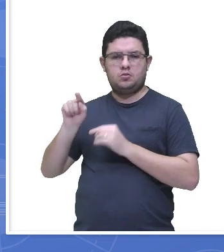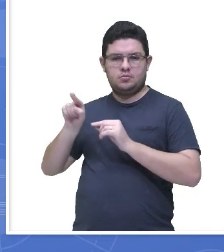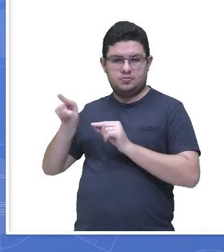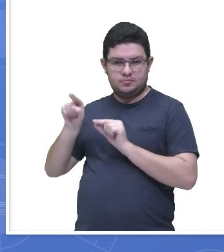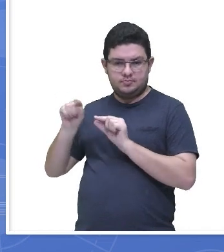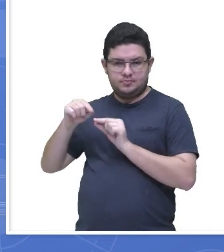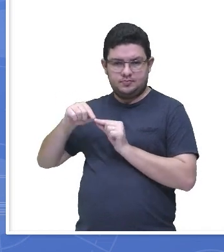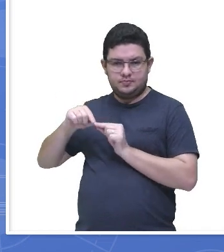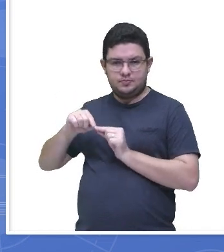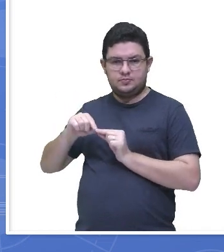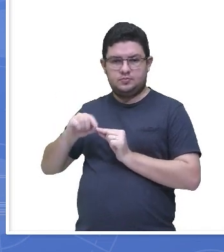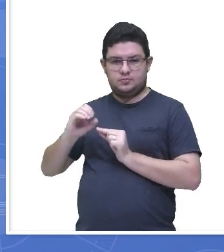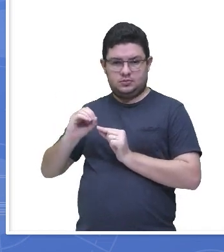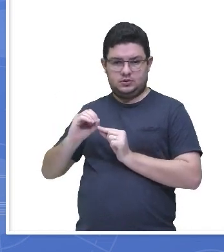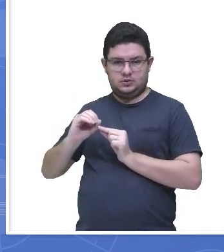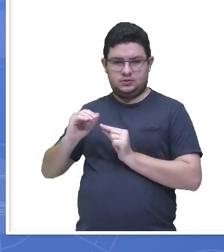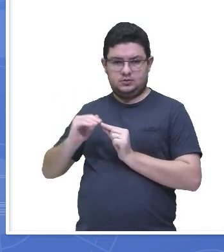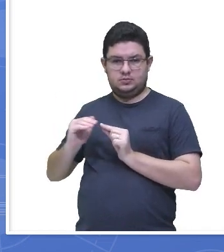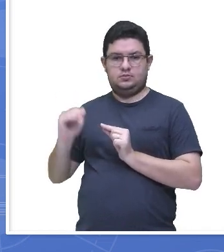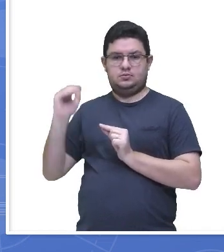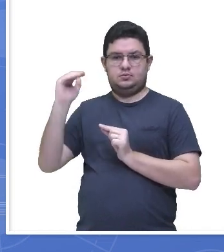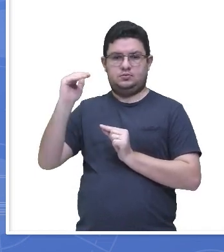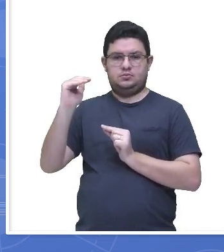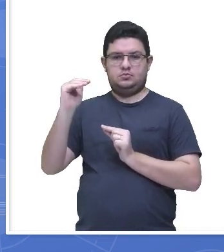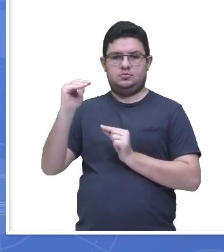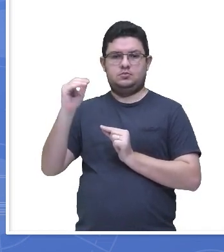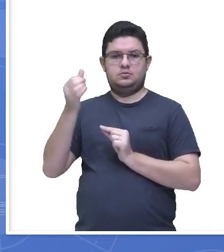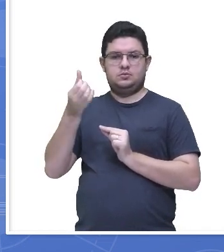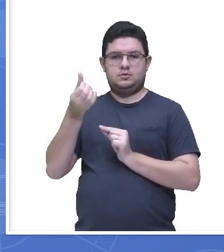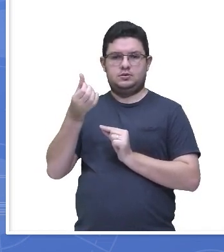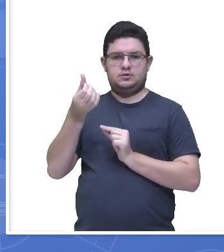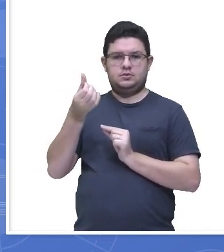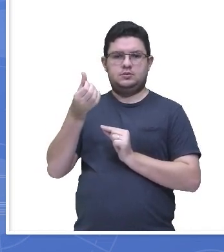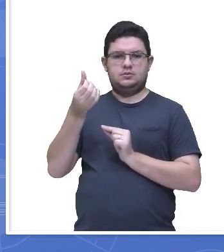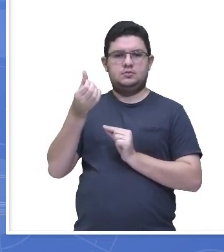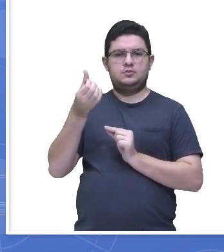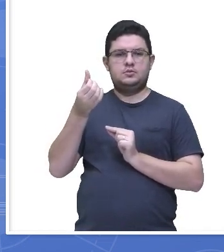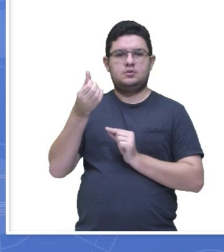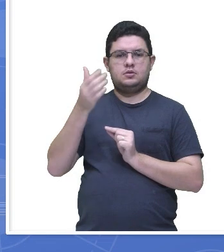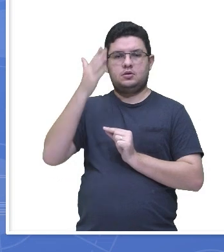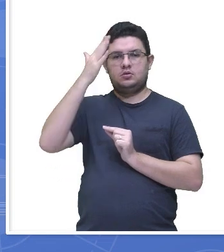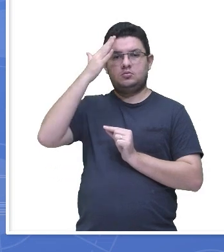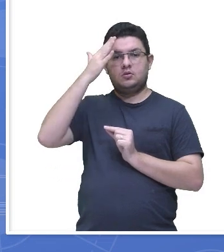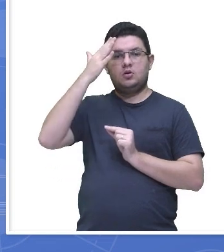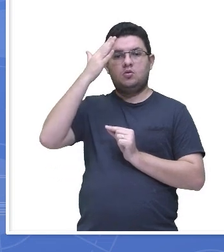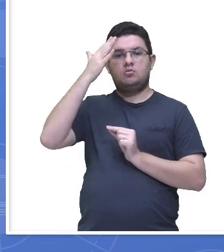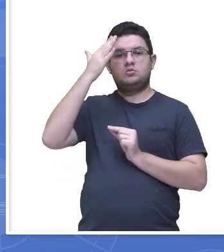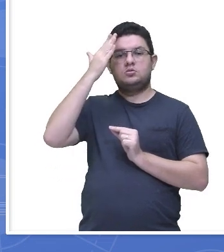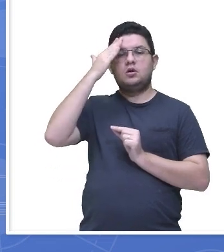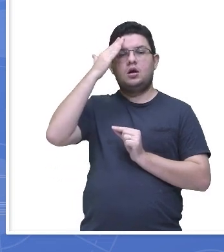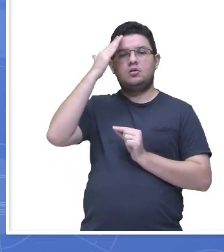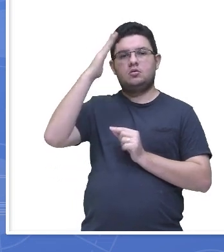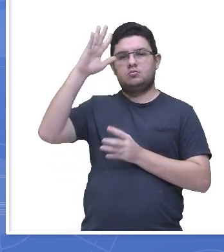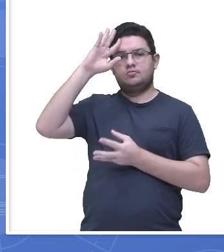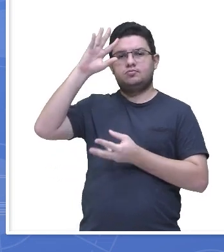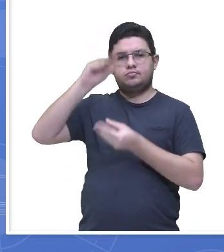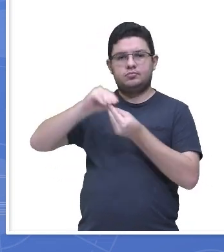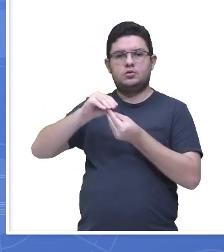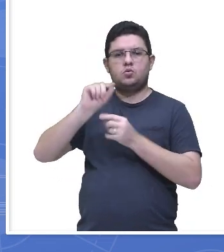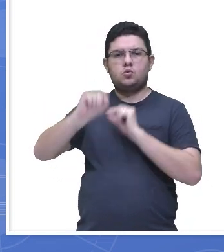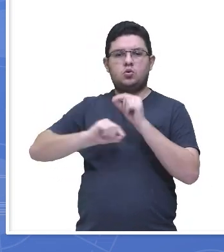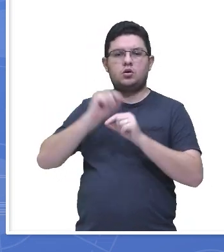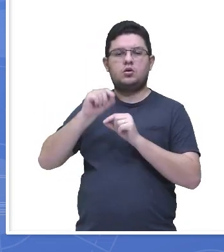o movimento começa aqui na posição 6. Então, eu já deduzo que o espaço inicial é 6